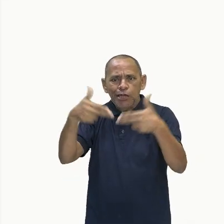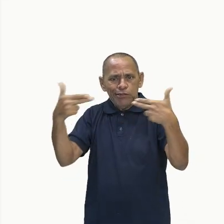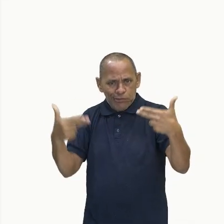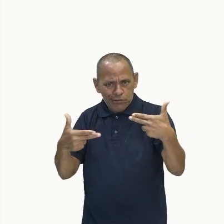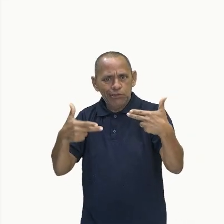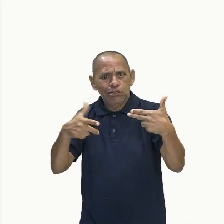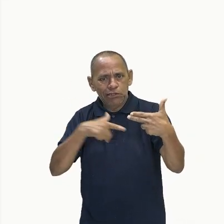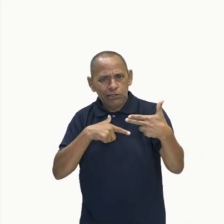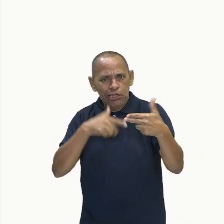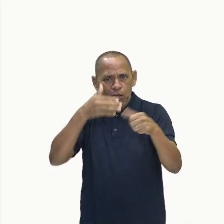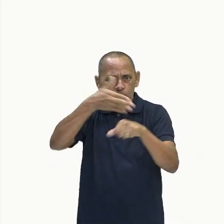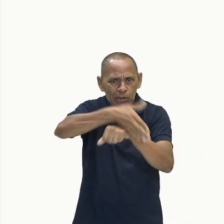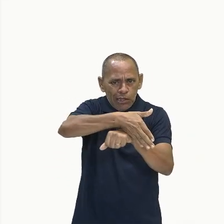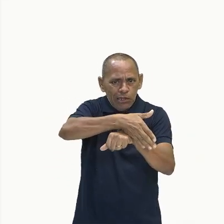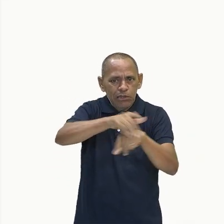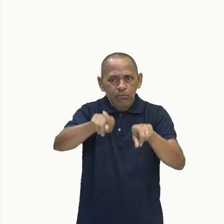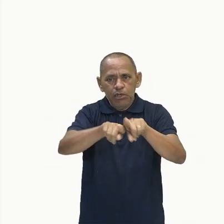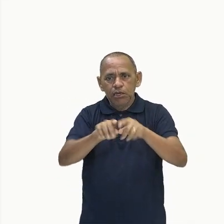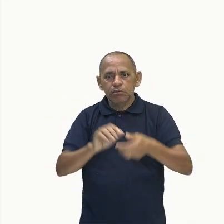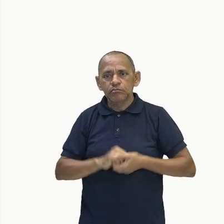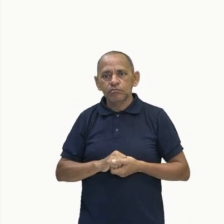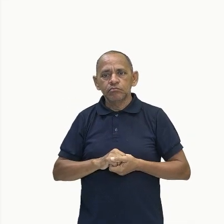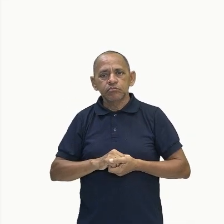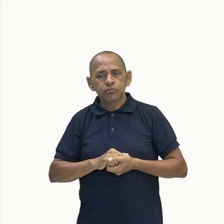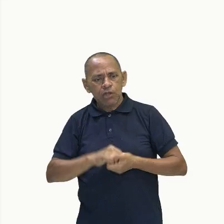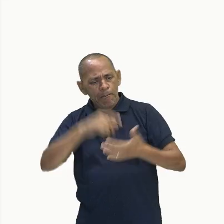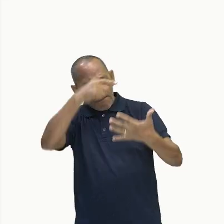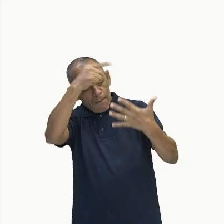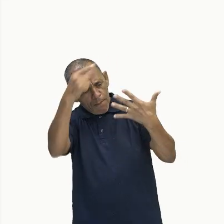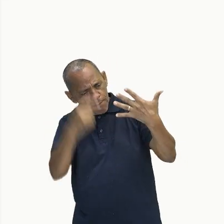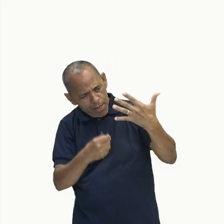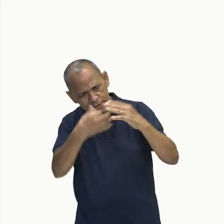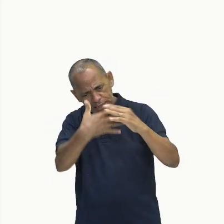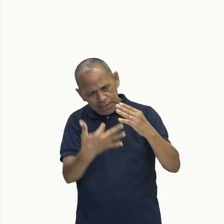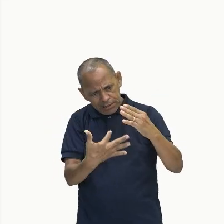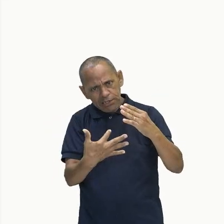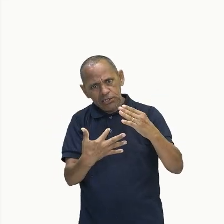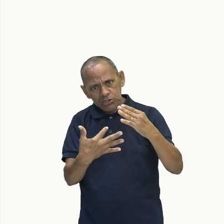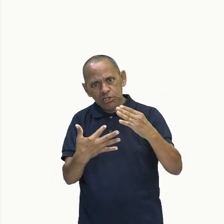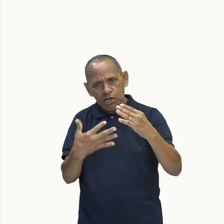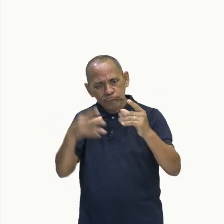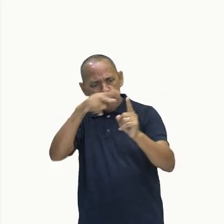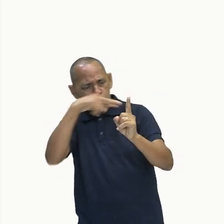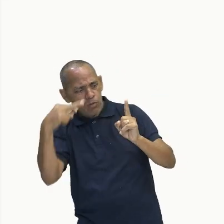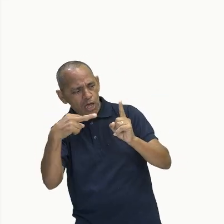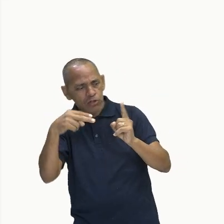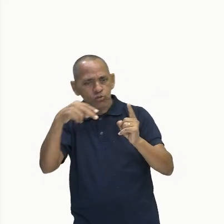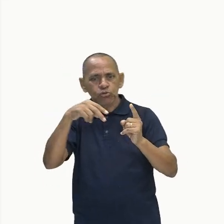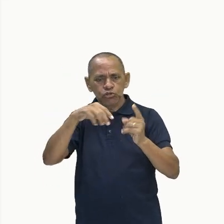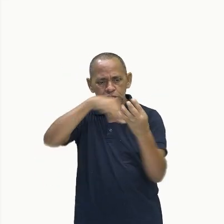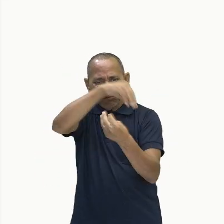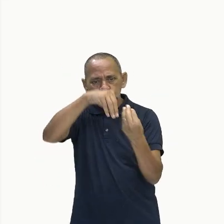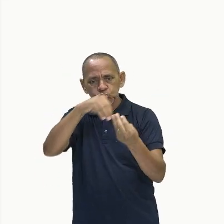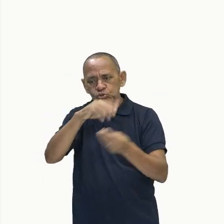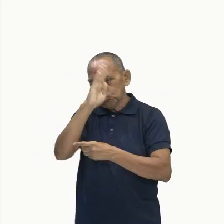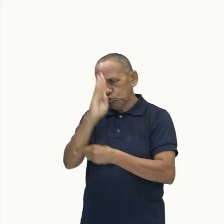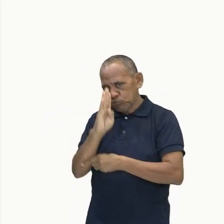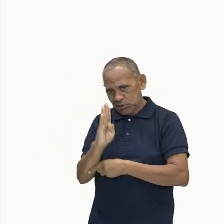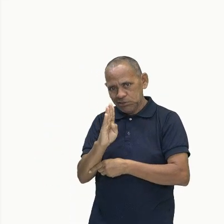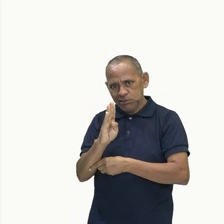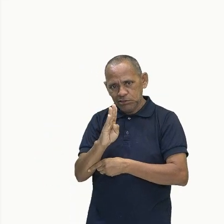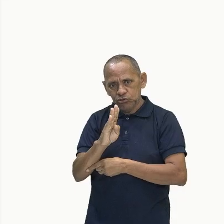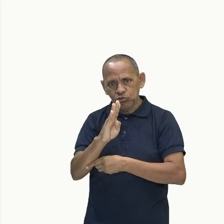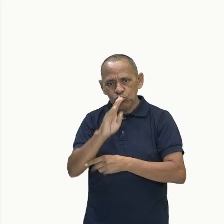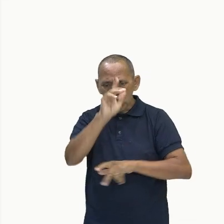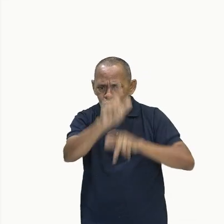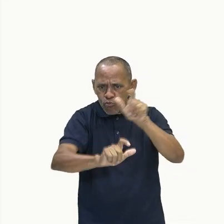certa forma, vai trazendo um pouco desse aspecto da mistura do que é o ser brasileiro, justamente porque você não consegue definir